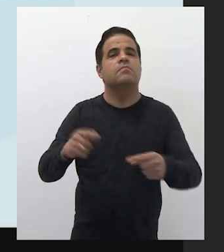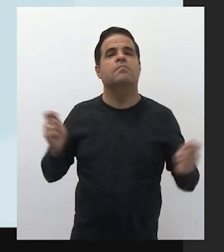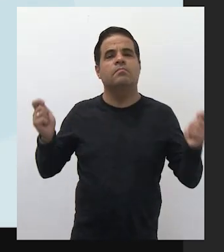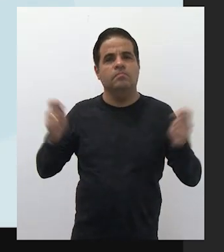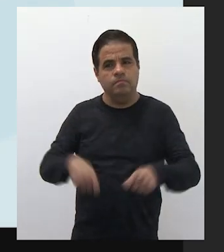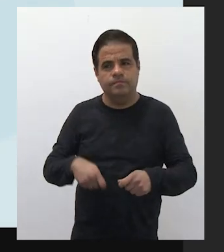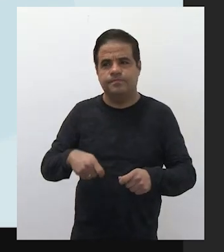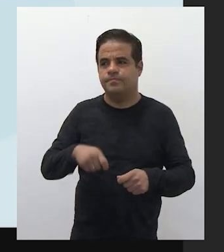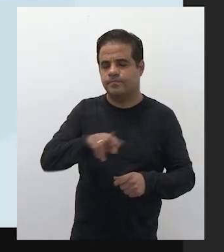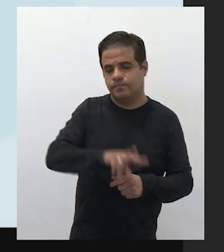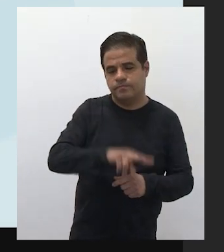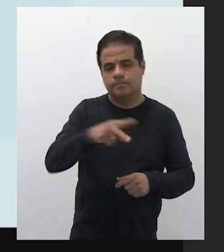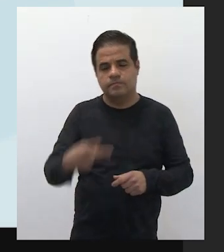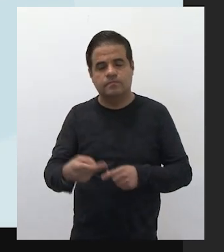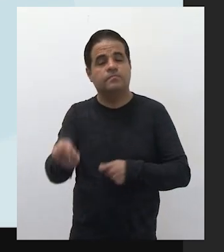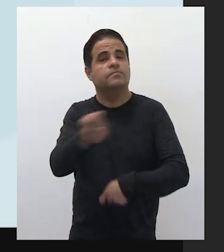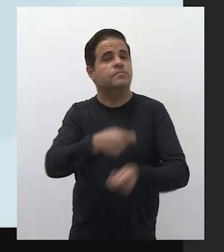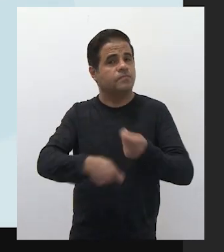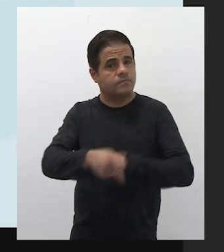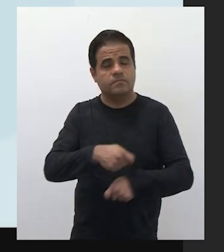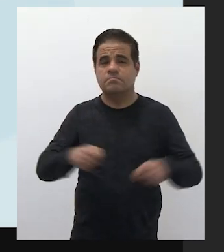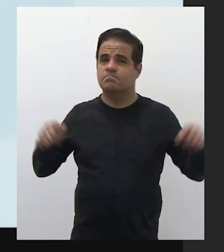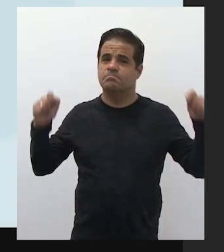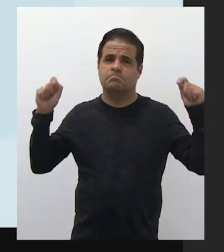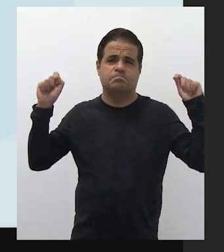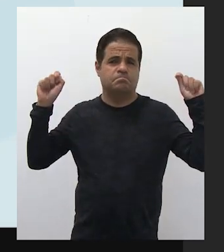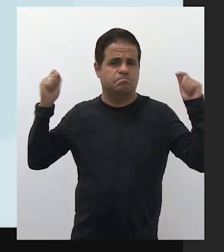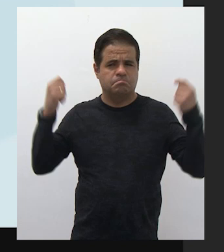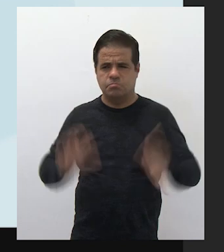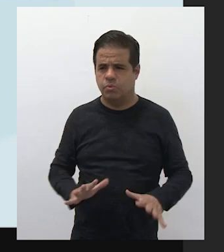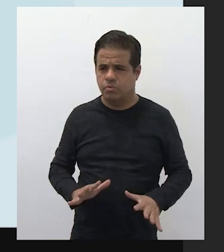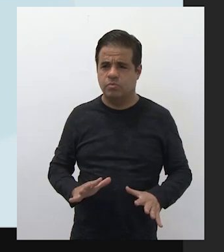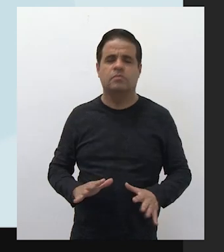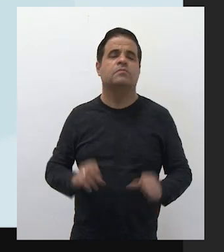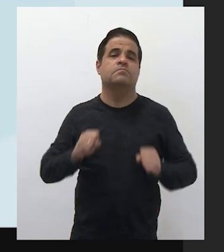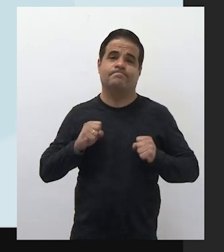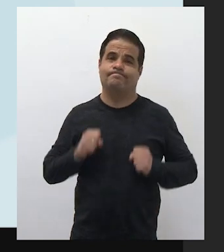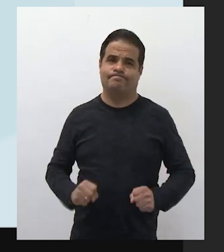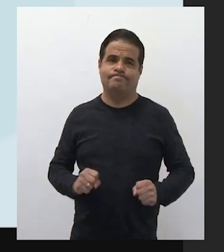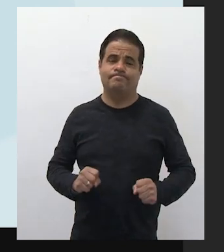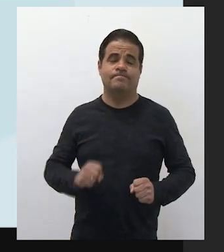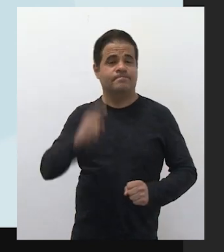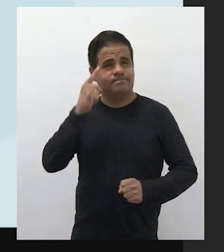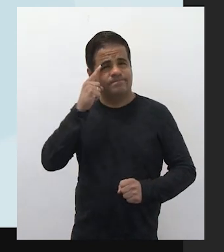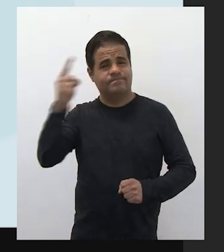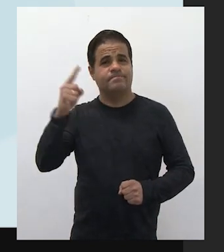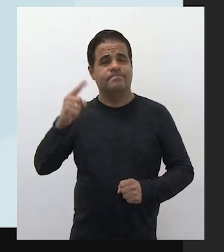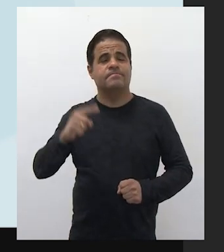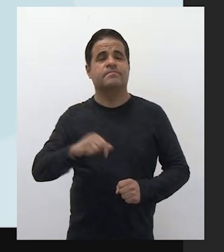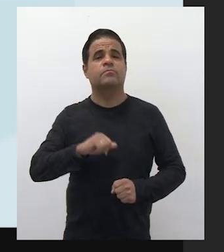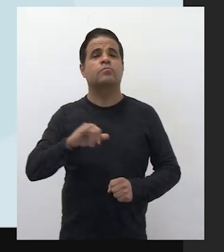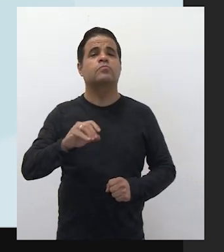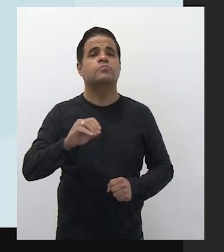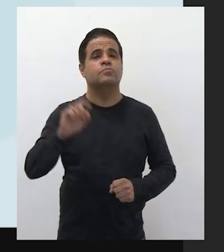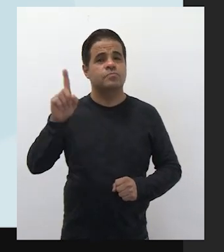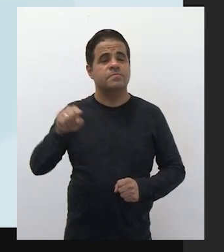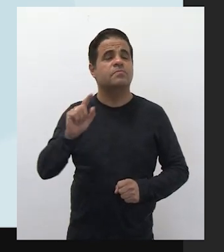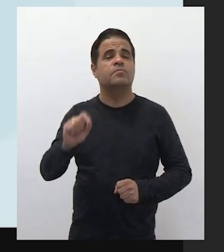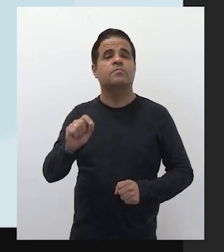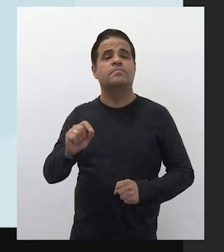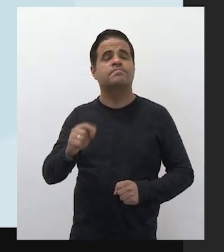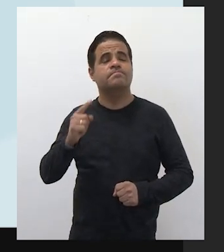um revés econômico e tudo cai como um castelo de cartas. Então, a ideia do Louis Joseph Lebré é